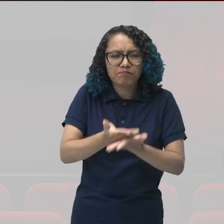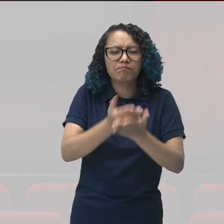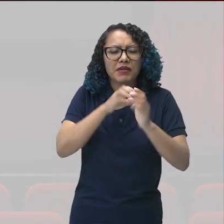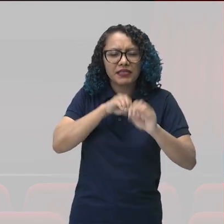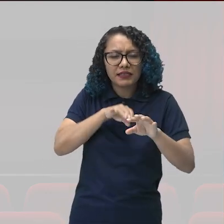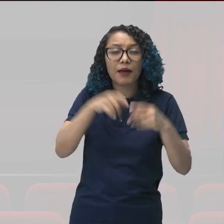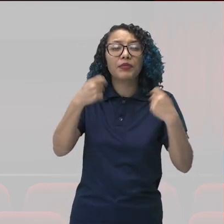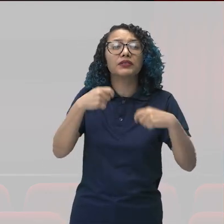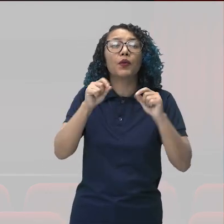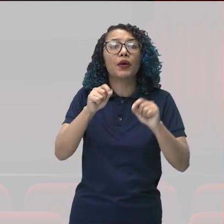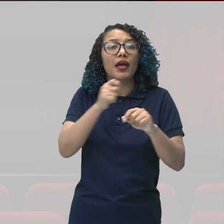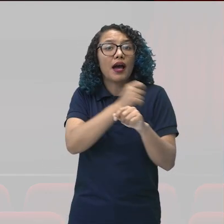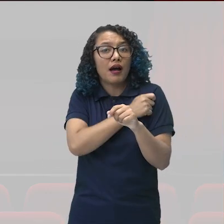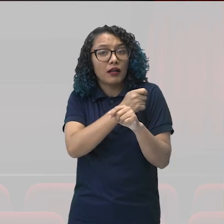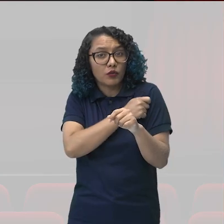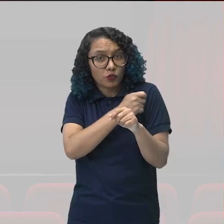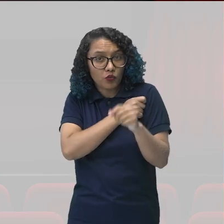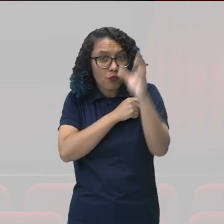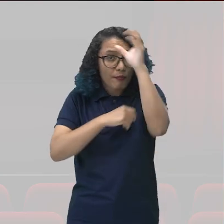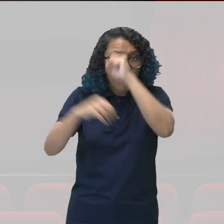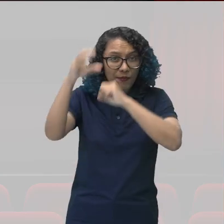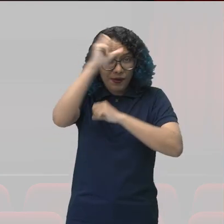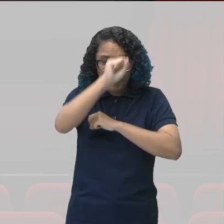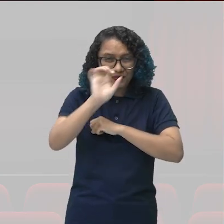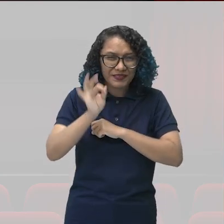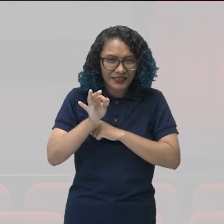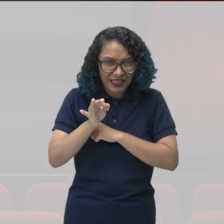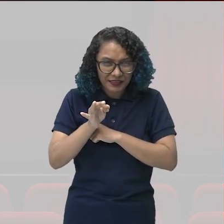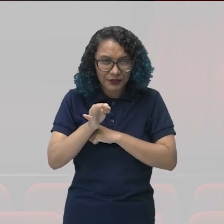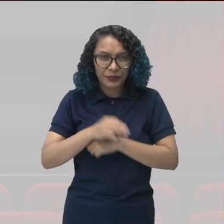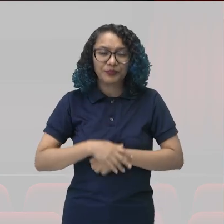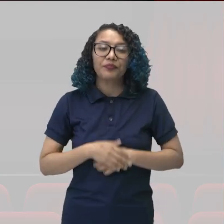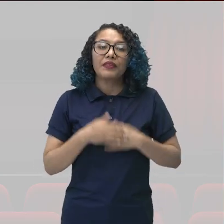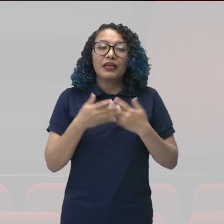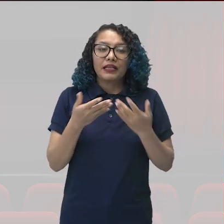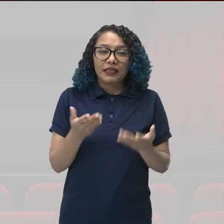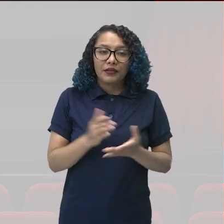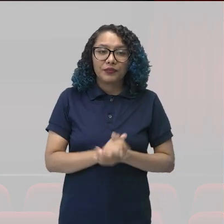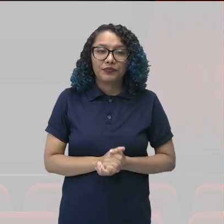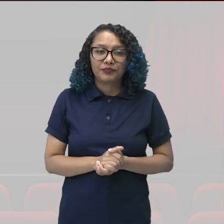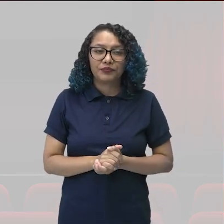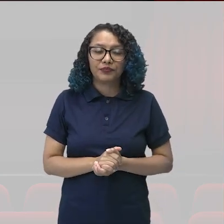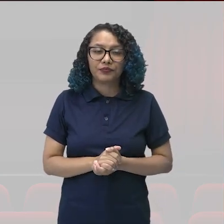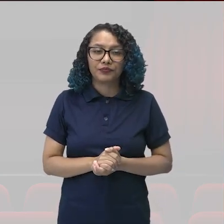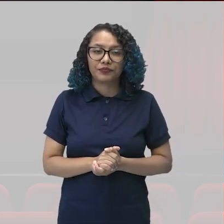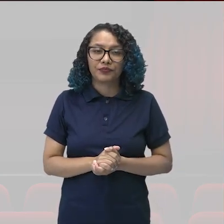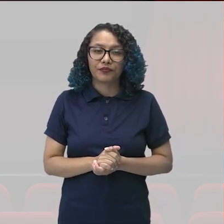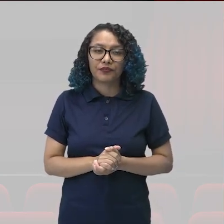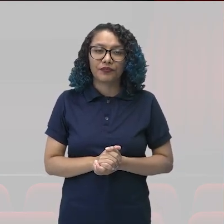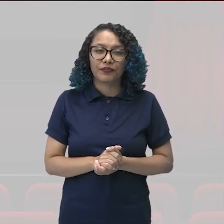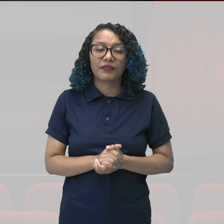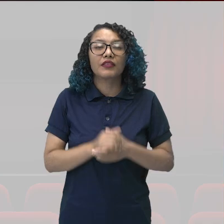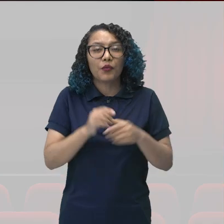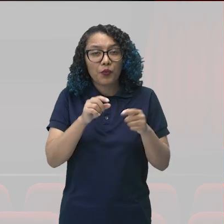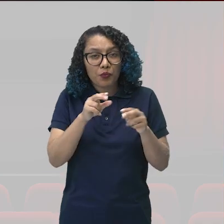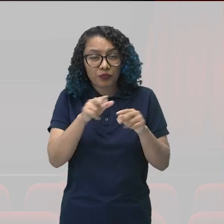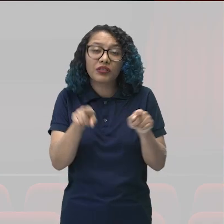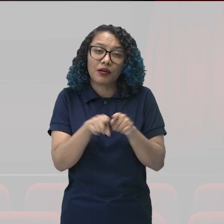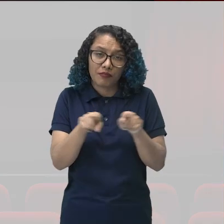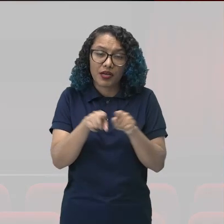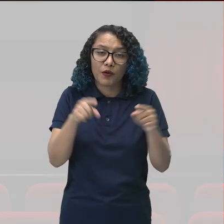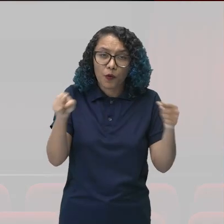que assistam, né, nossas aulas. Então, é uma arte, vamos dizer também, que é algo cênico, não é